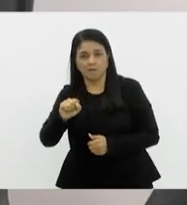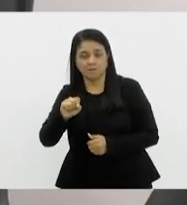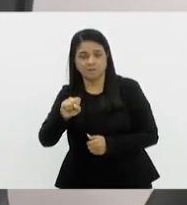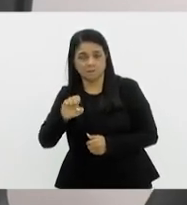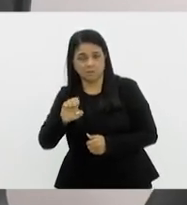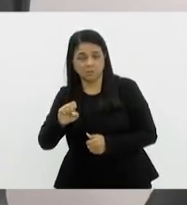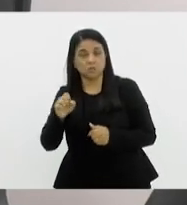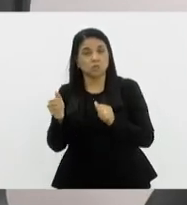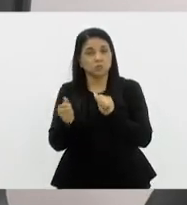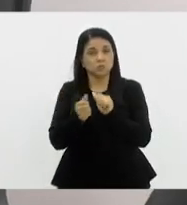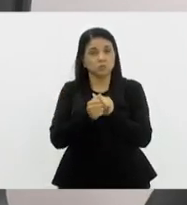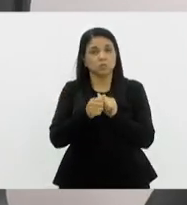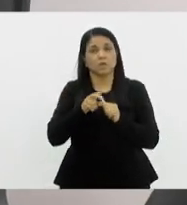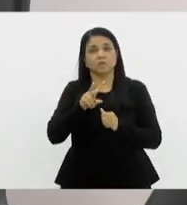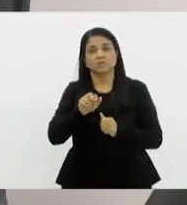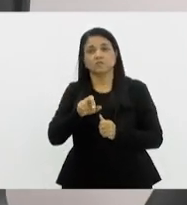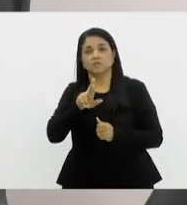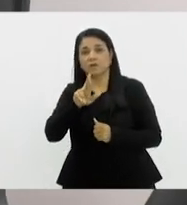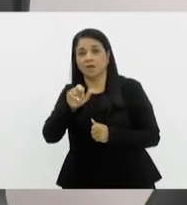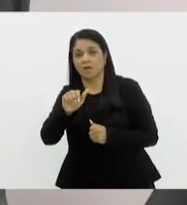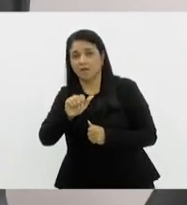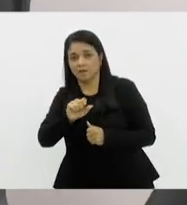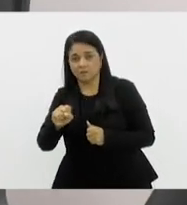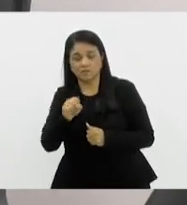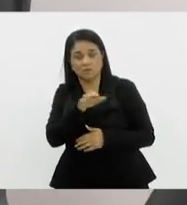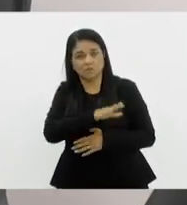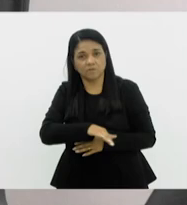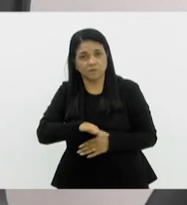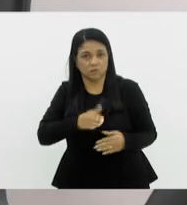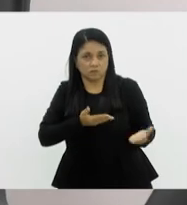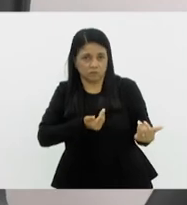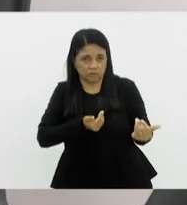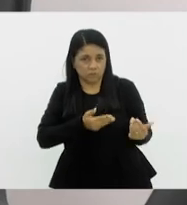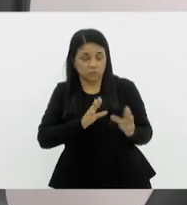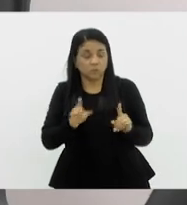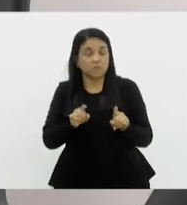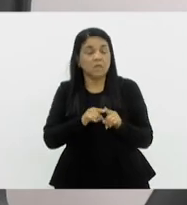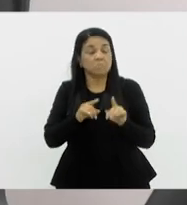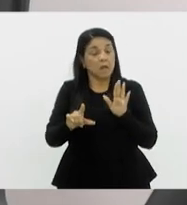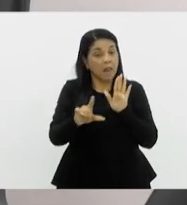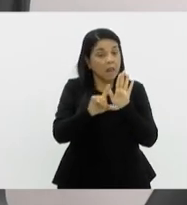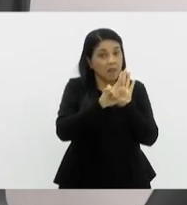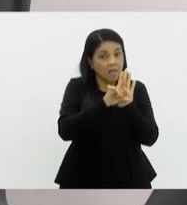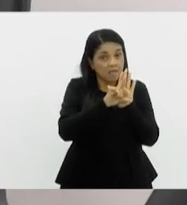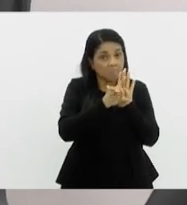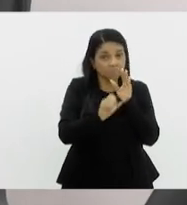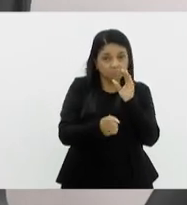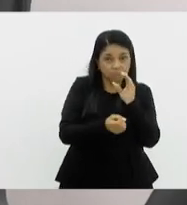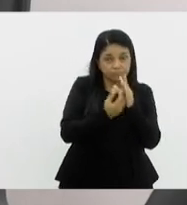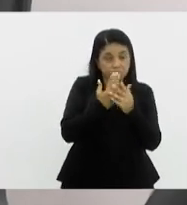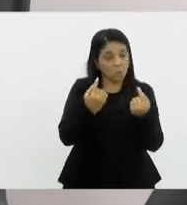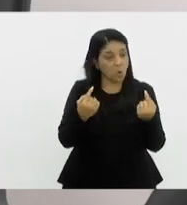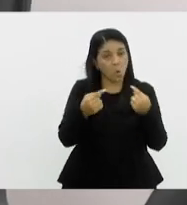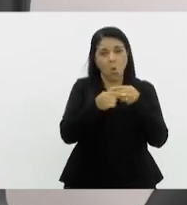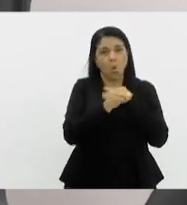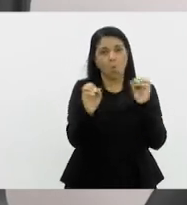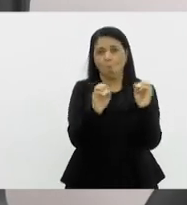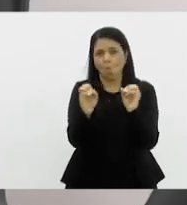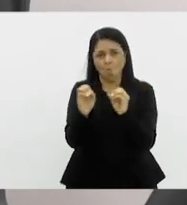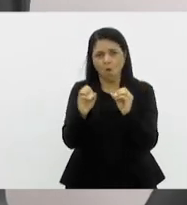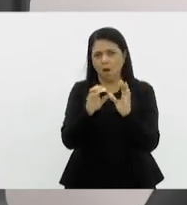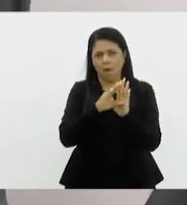infância e da juventude. Enfim, é só criar uma disposição na legislação estadual que não contraria o ECA, dizendo que, se